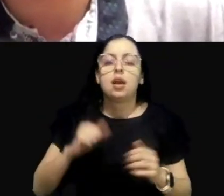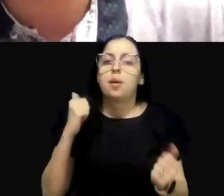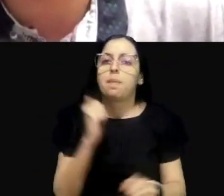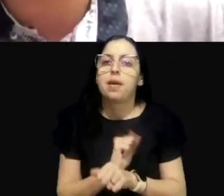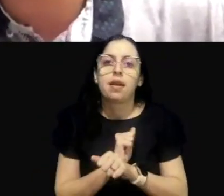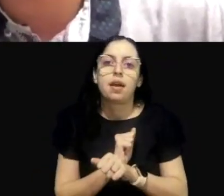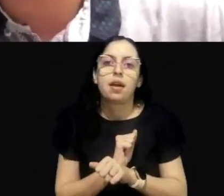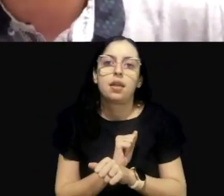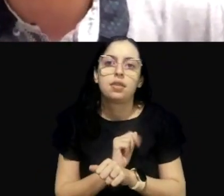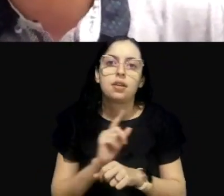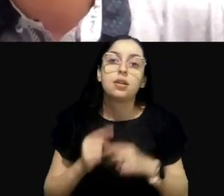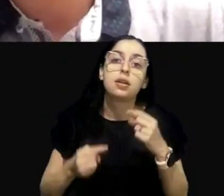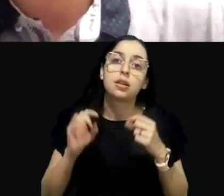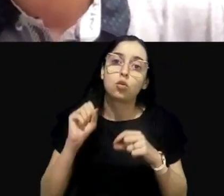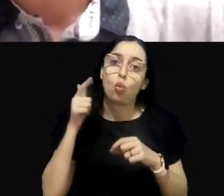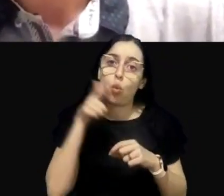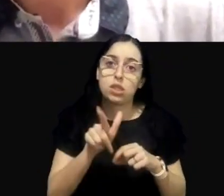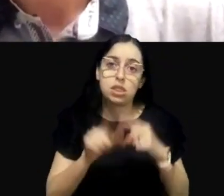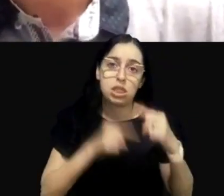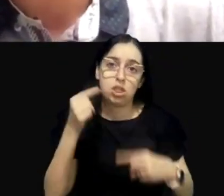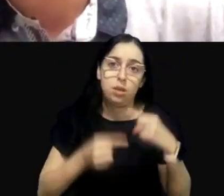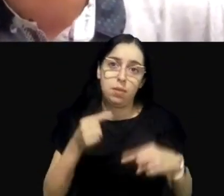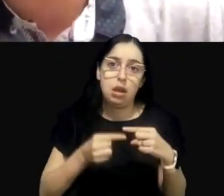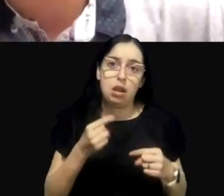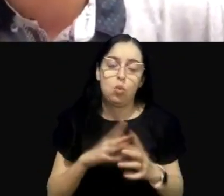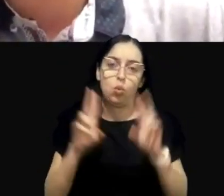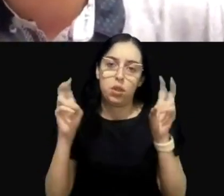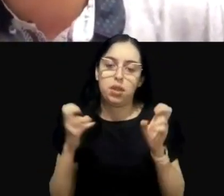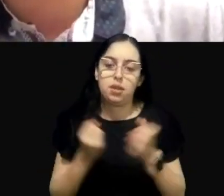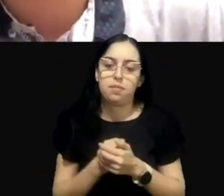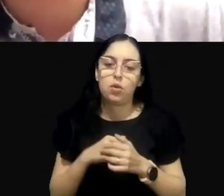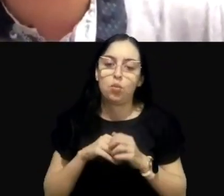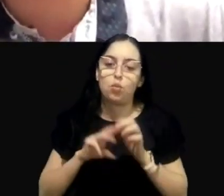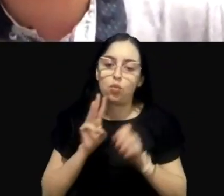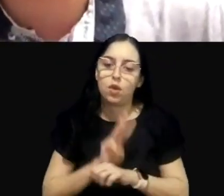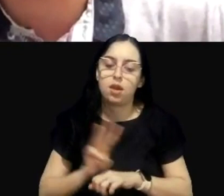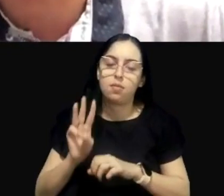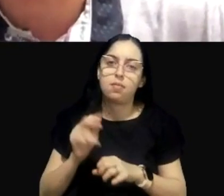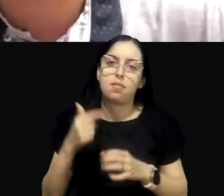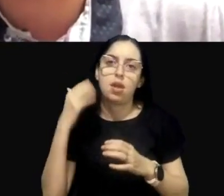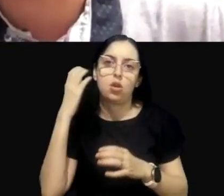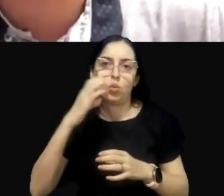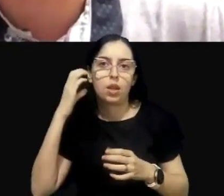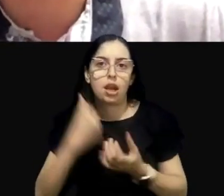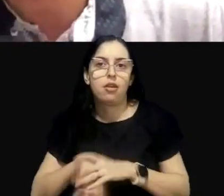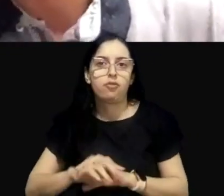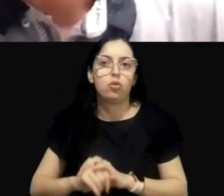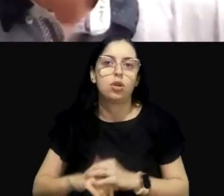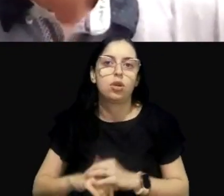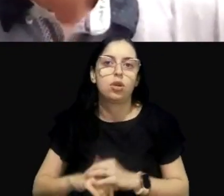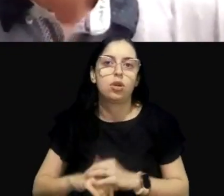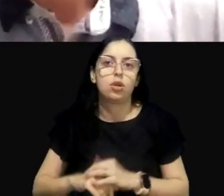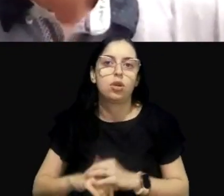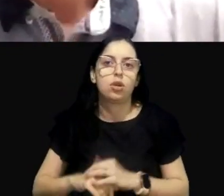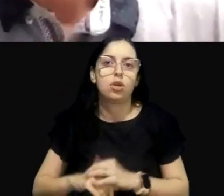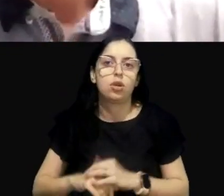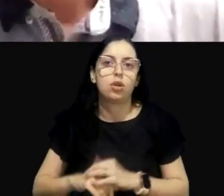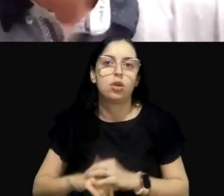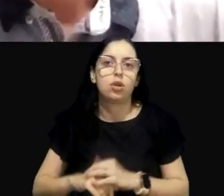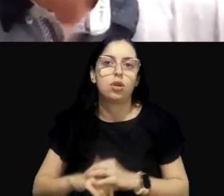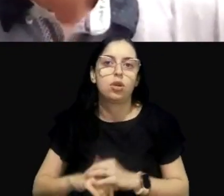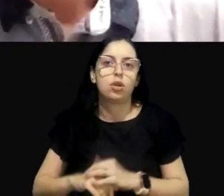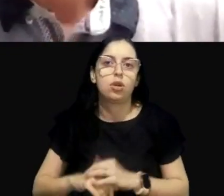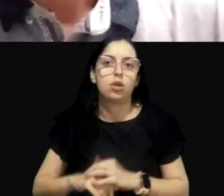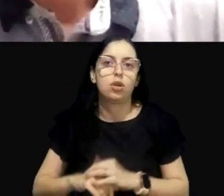gente conseguir debater o assunto, tá? Deixo o meu e-mail aqui, meu telefone, caso vocês precisem entrar em contato. Novo slide de